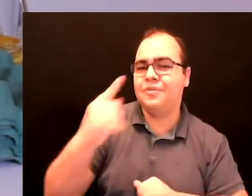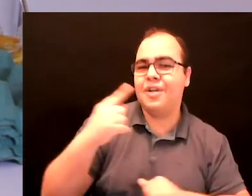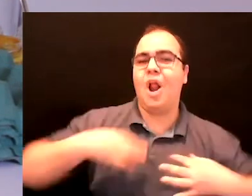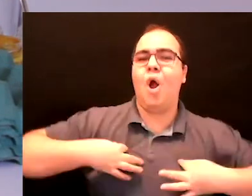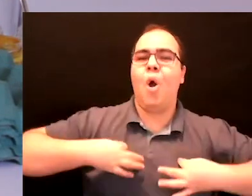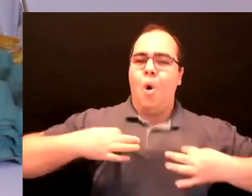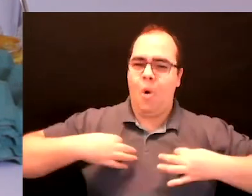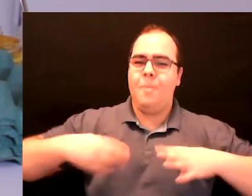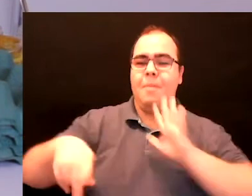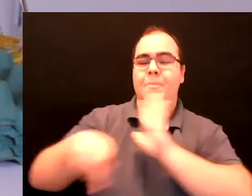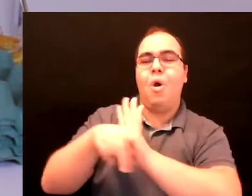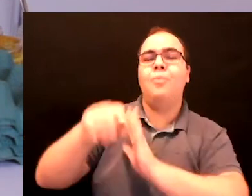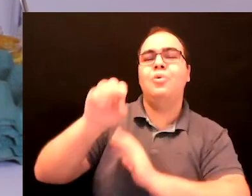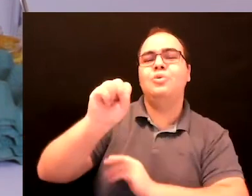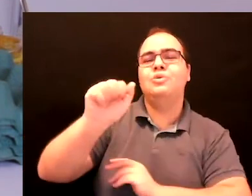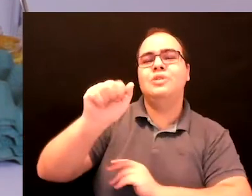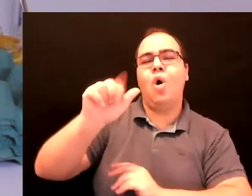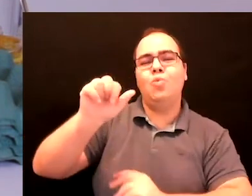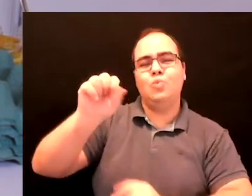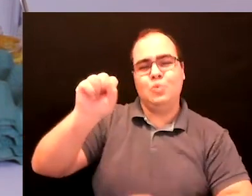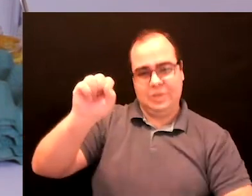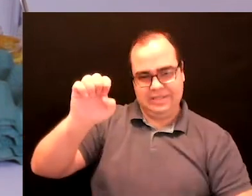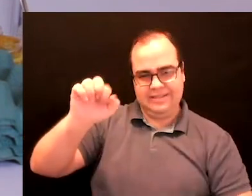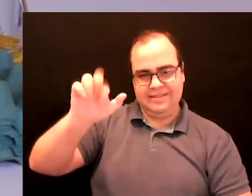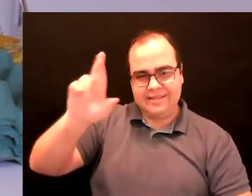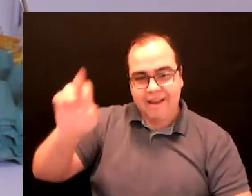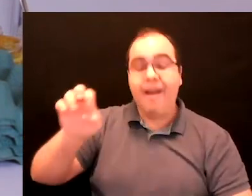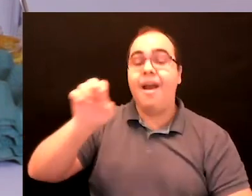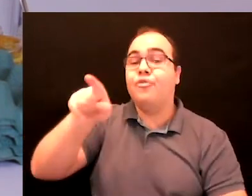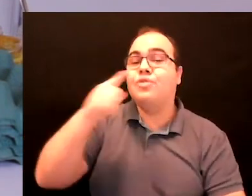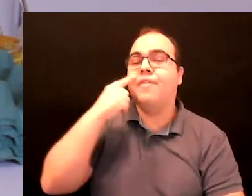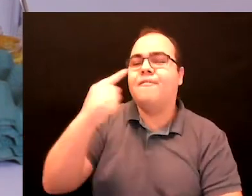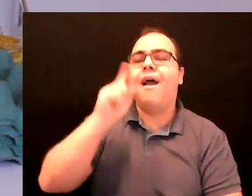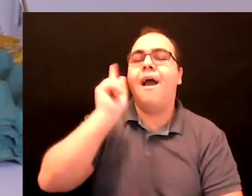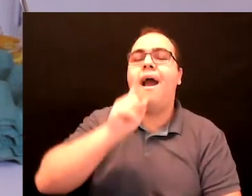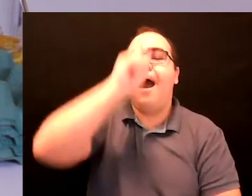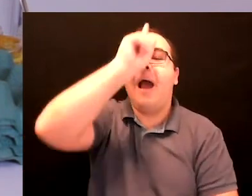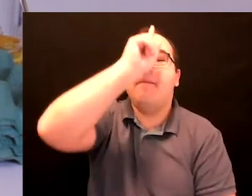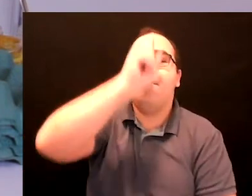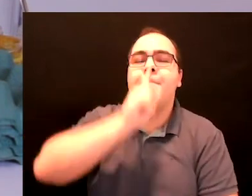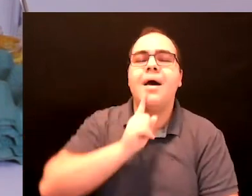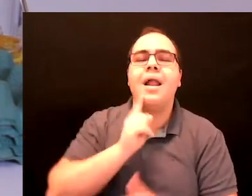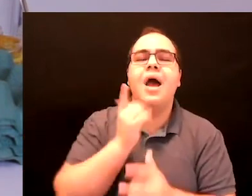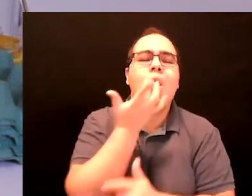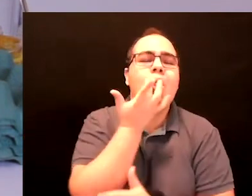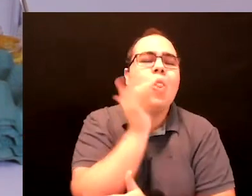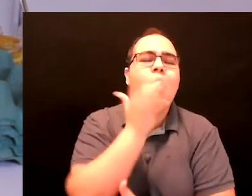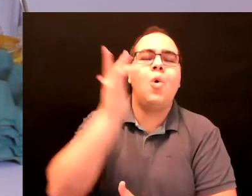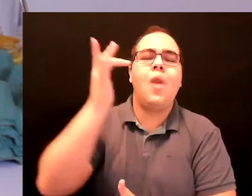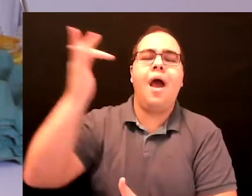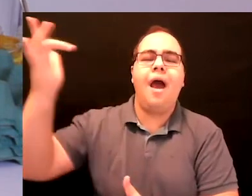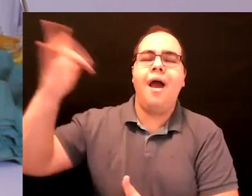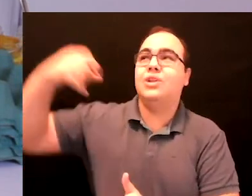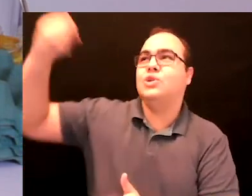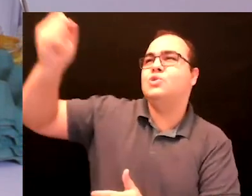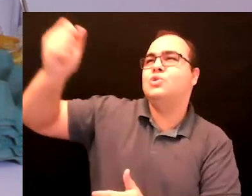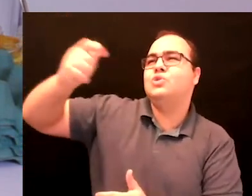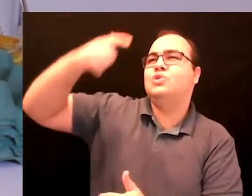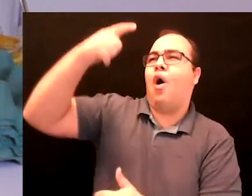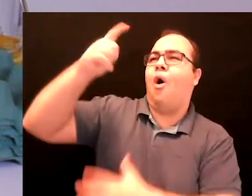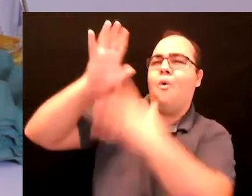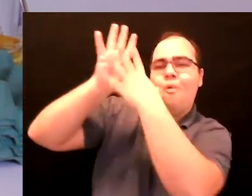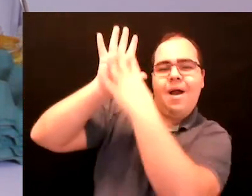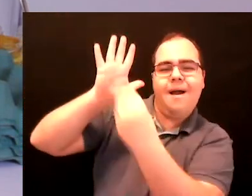ser, vocês viram aí figurinos do sol ser, né? Então eu vou focar na cor amarela e dourado, que representa esse